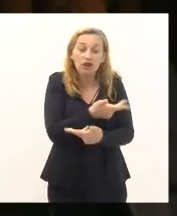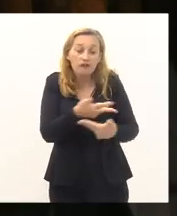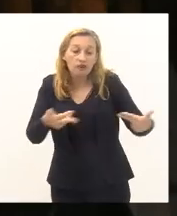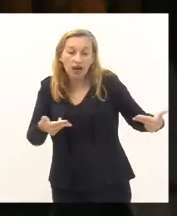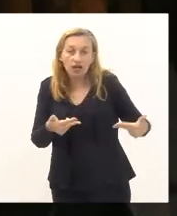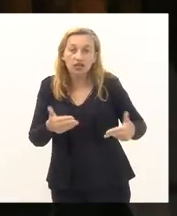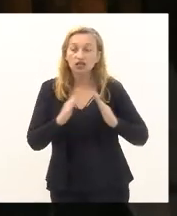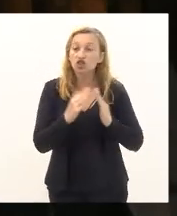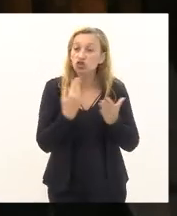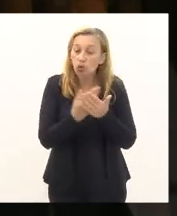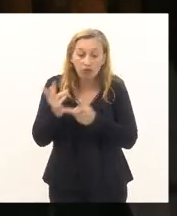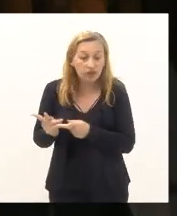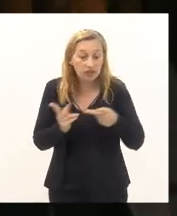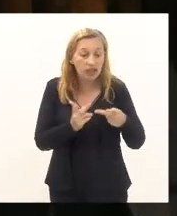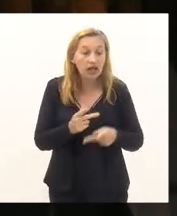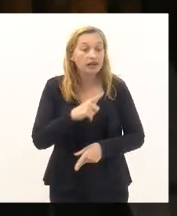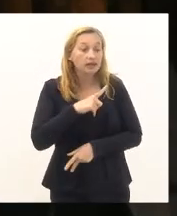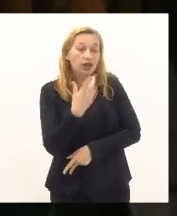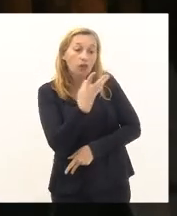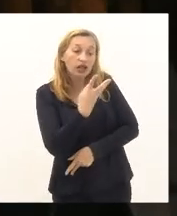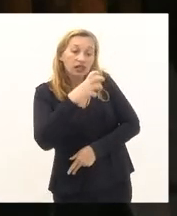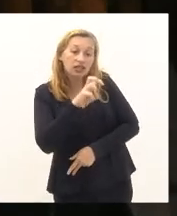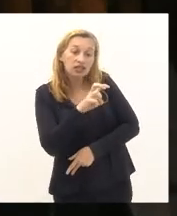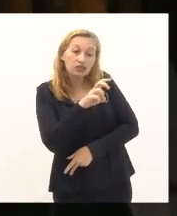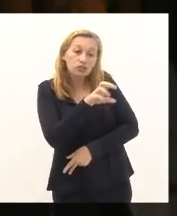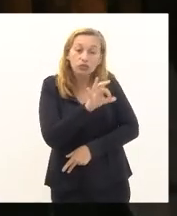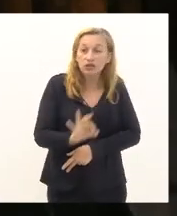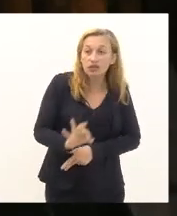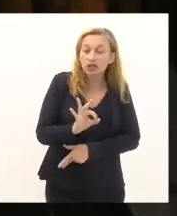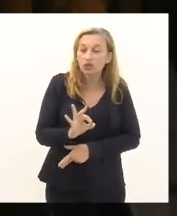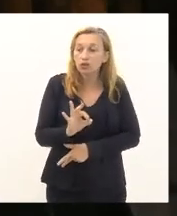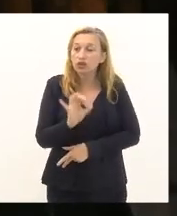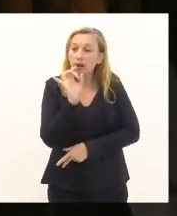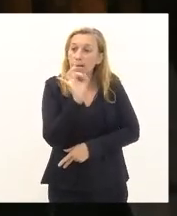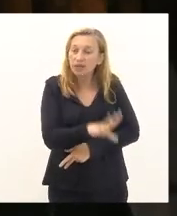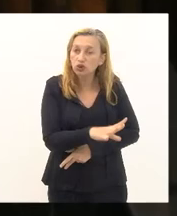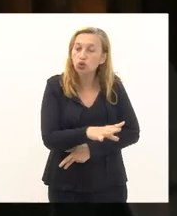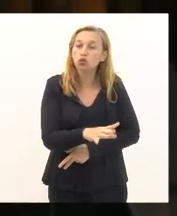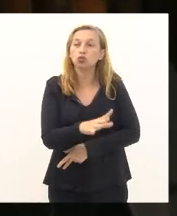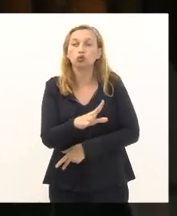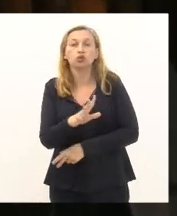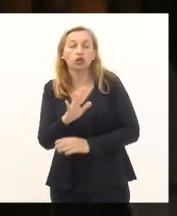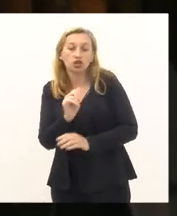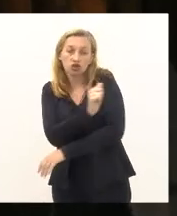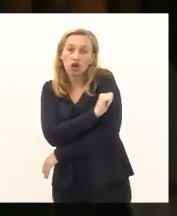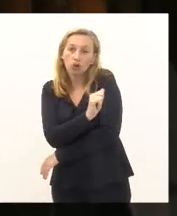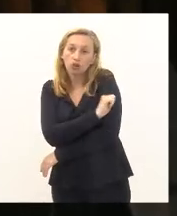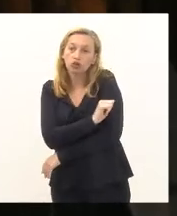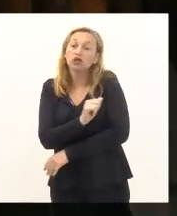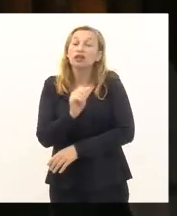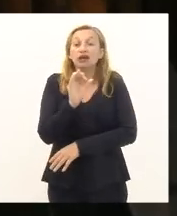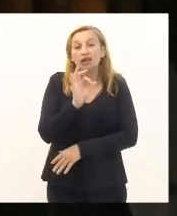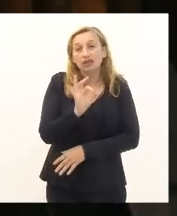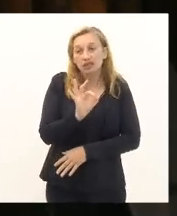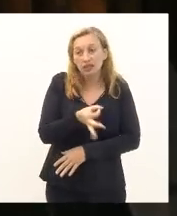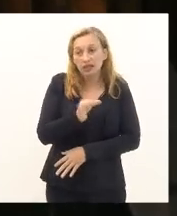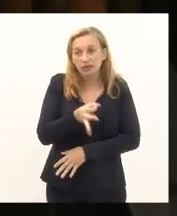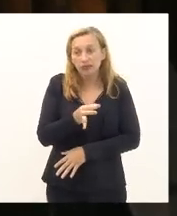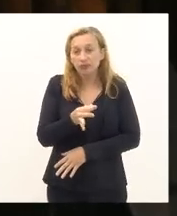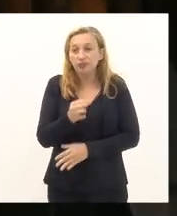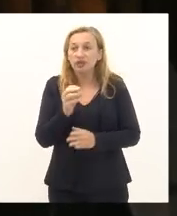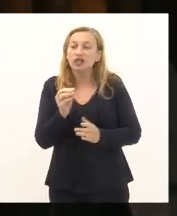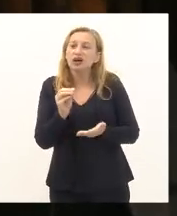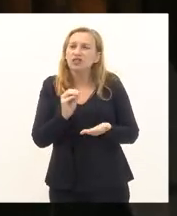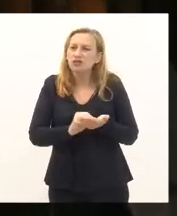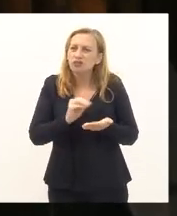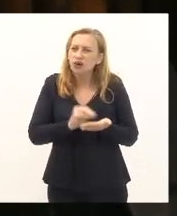escolas, a ter 45% de evasão escolar. É evidente que esse engessamento na reta final do